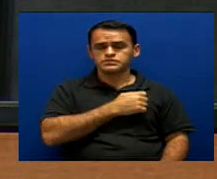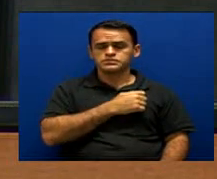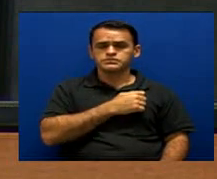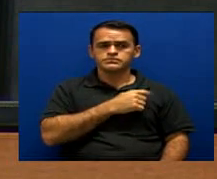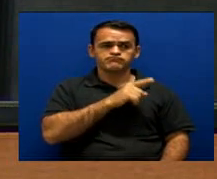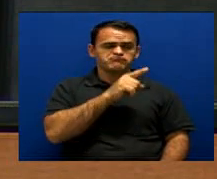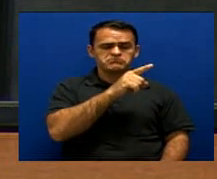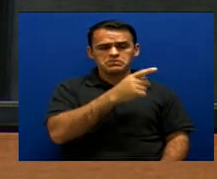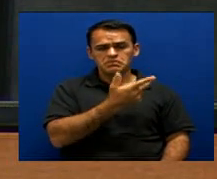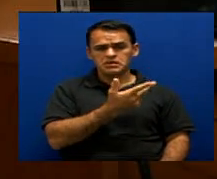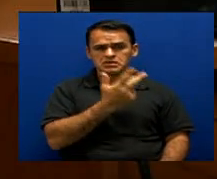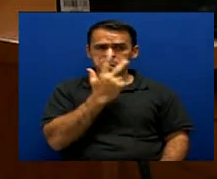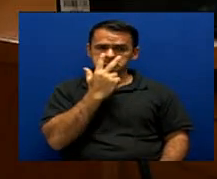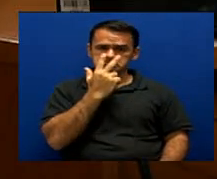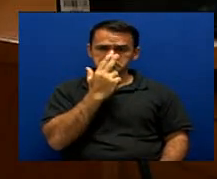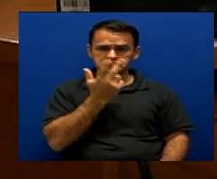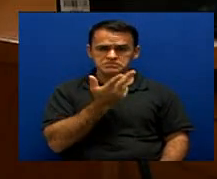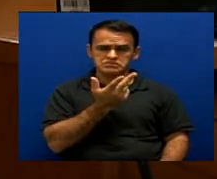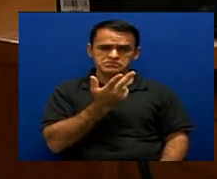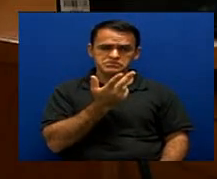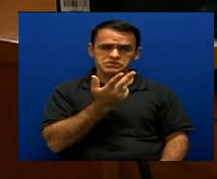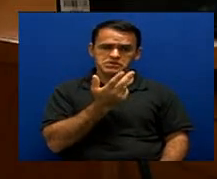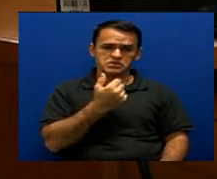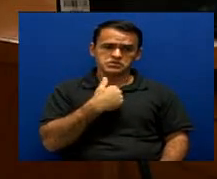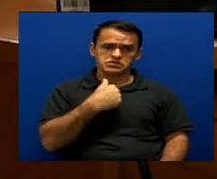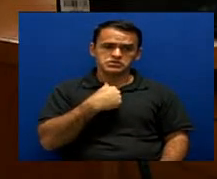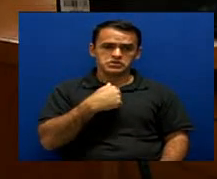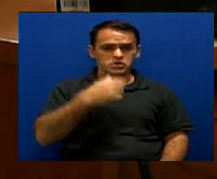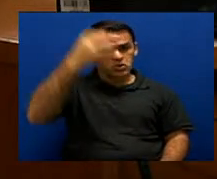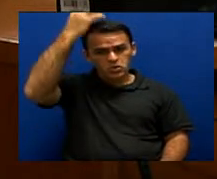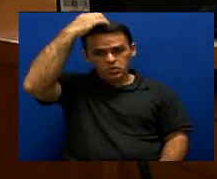aparentemente não joga nenhuma responsabilidade